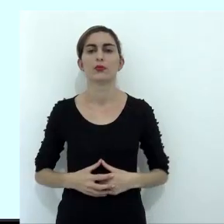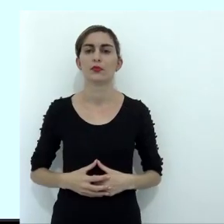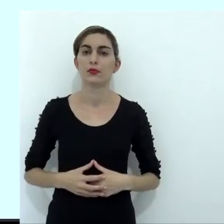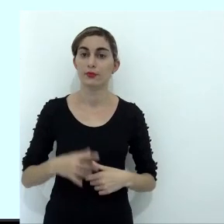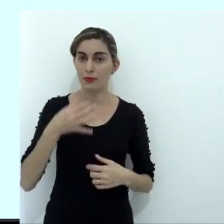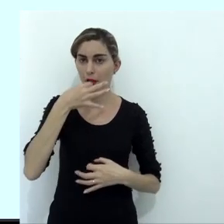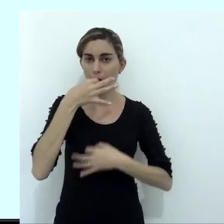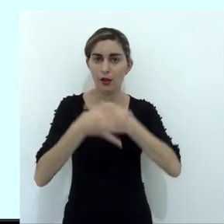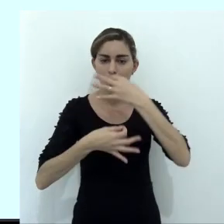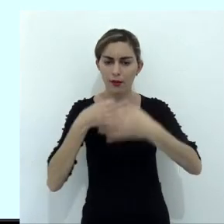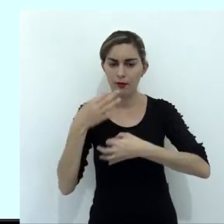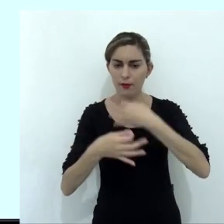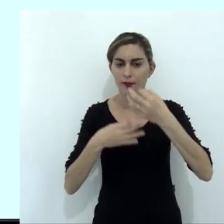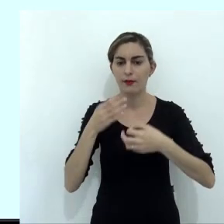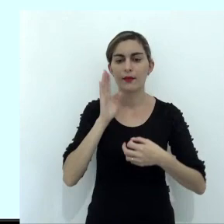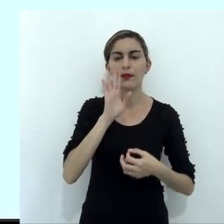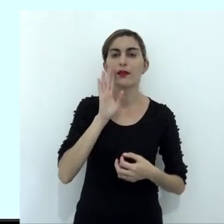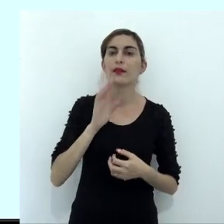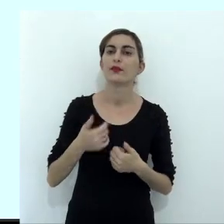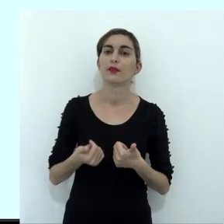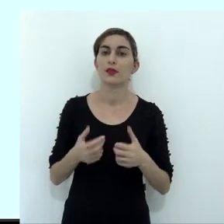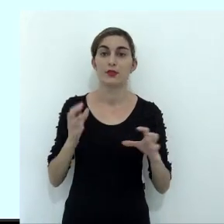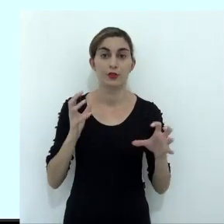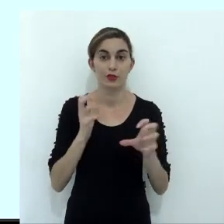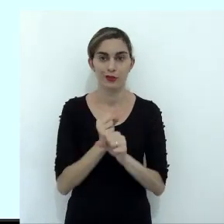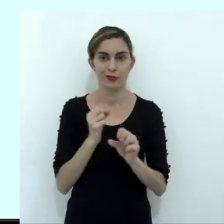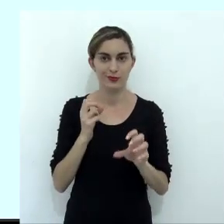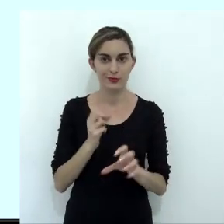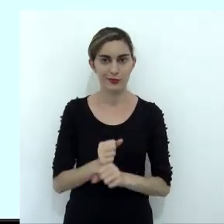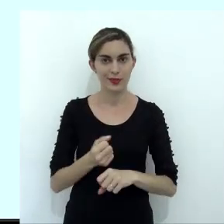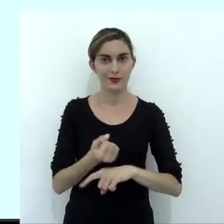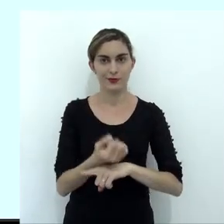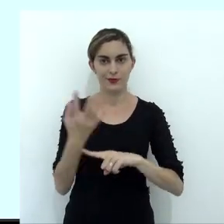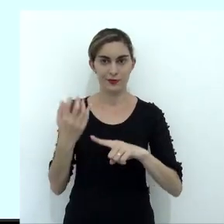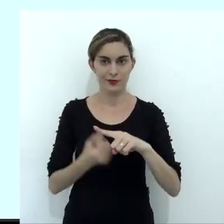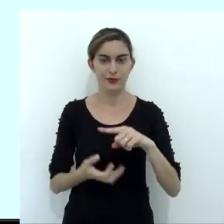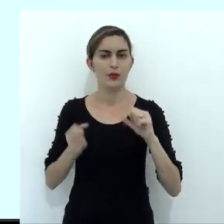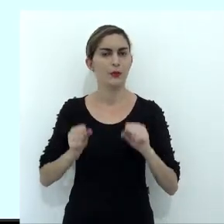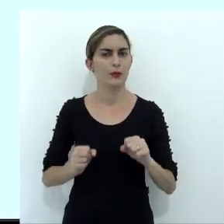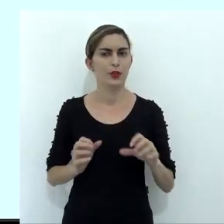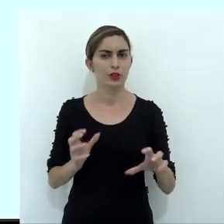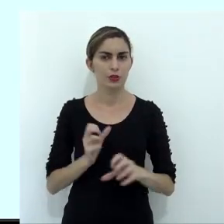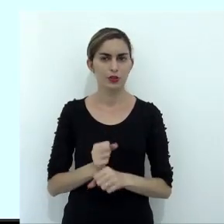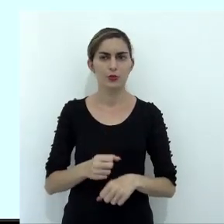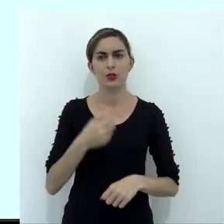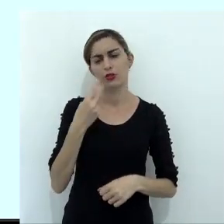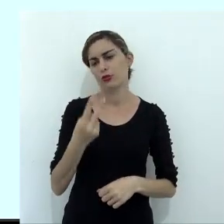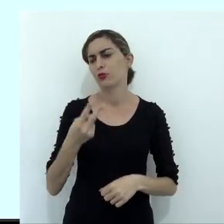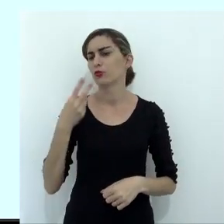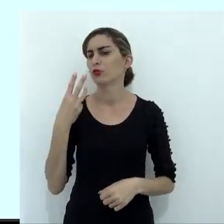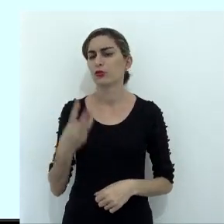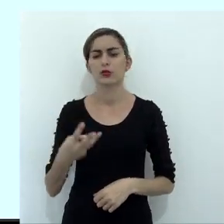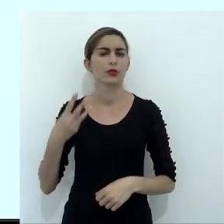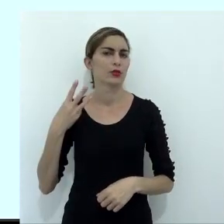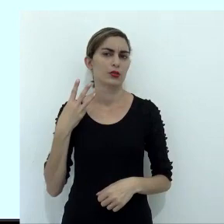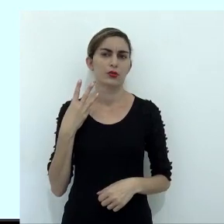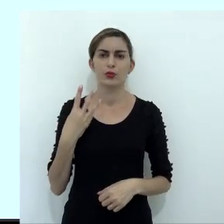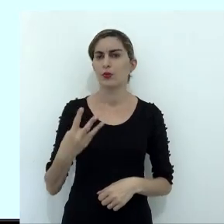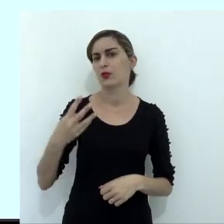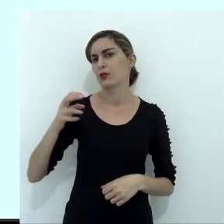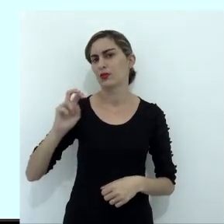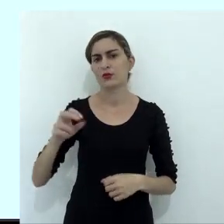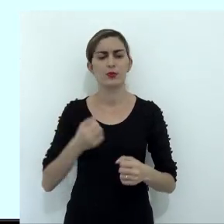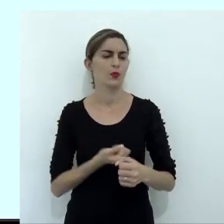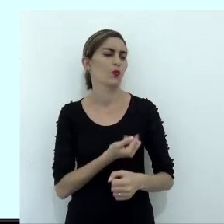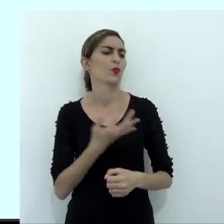Uma dica legal aqui, galera, é a seguinte. Para somar frações, você pode somar 2, 3, 4, 5, quantas